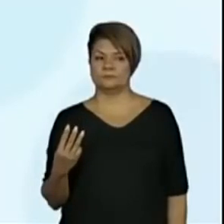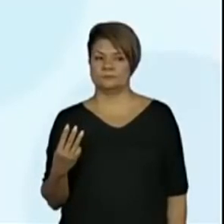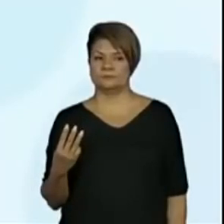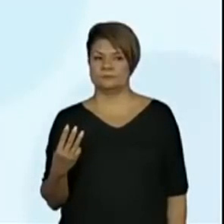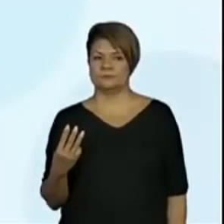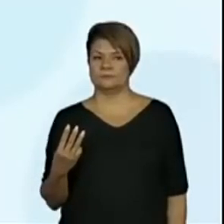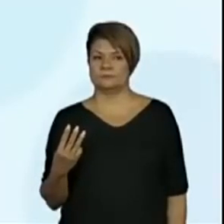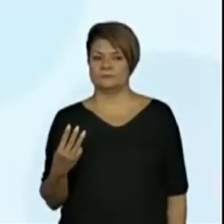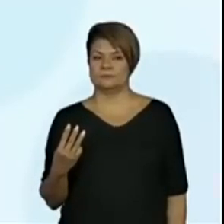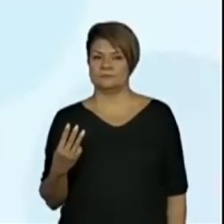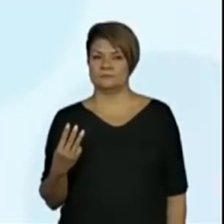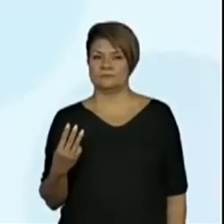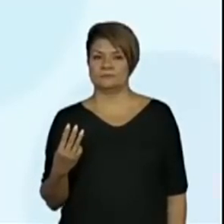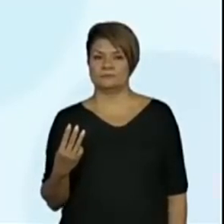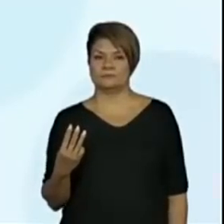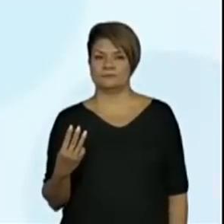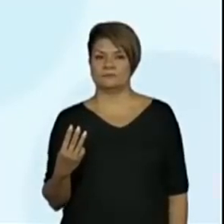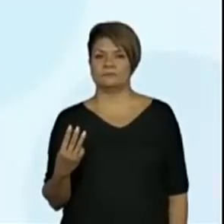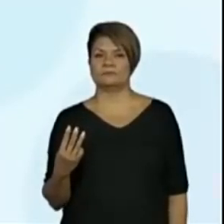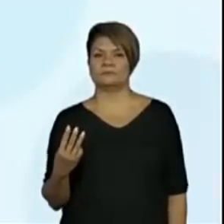Três.